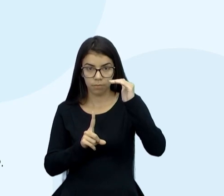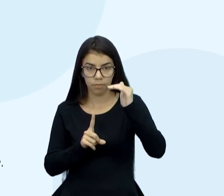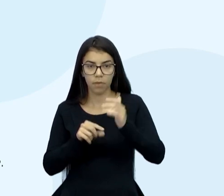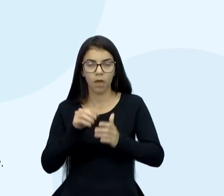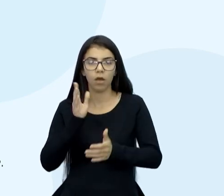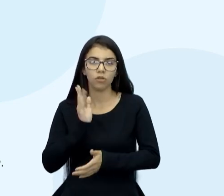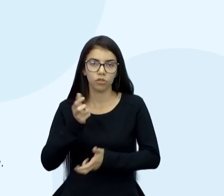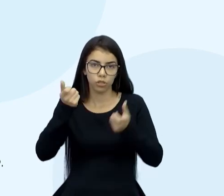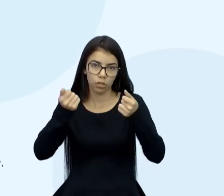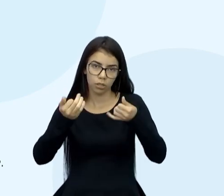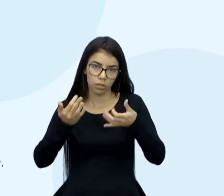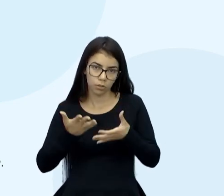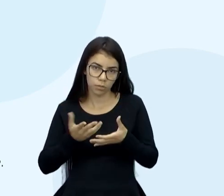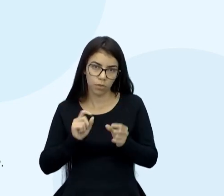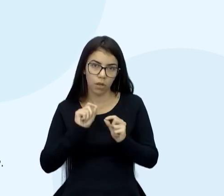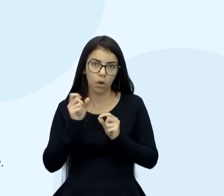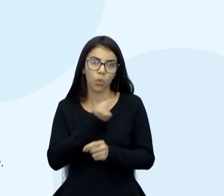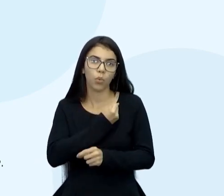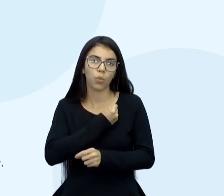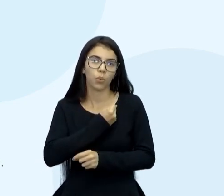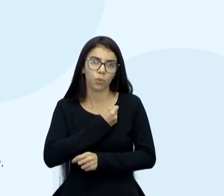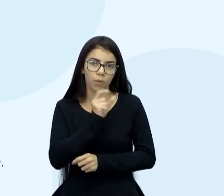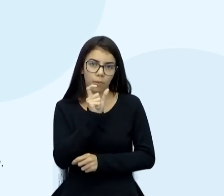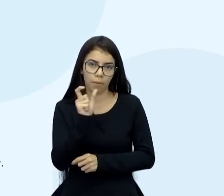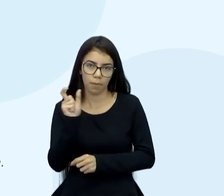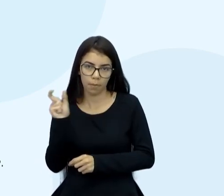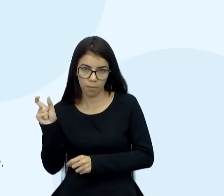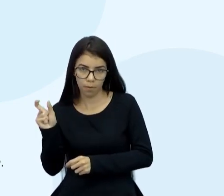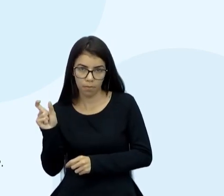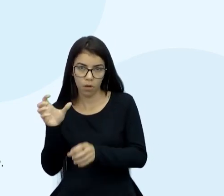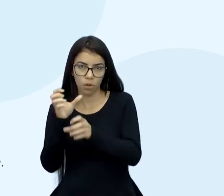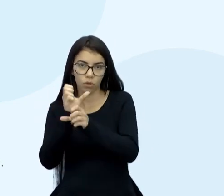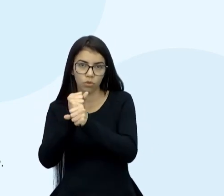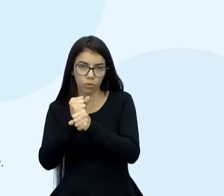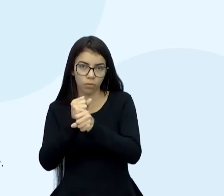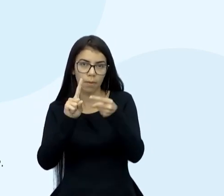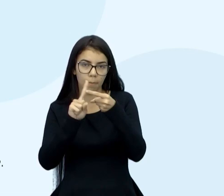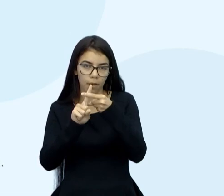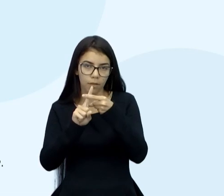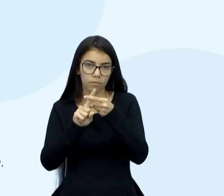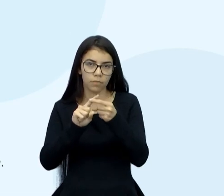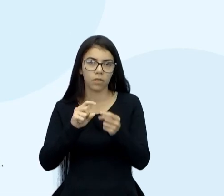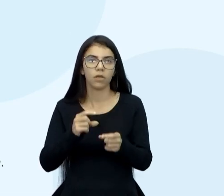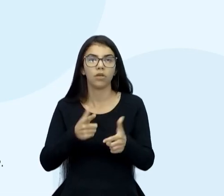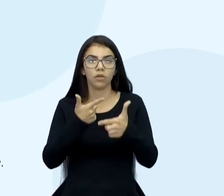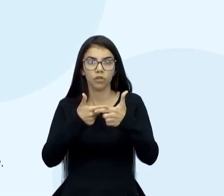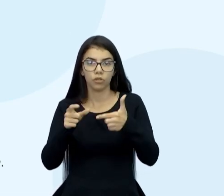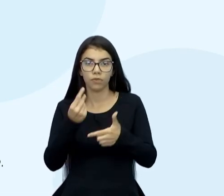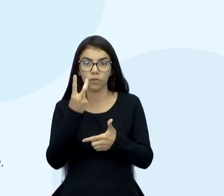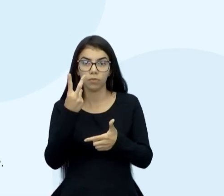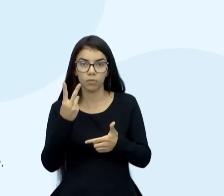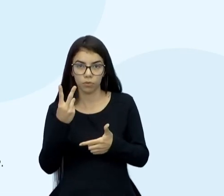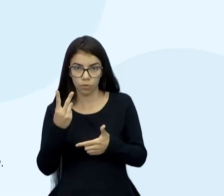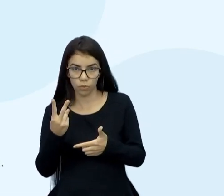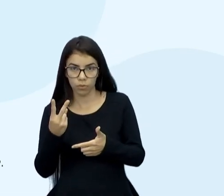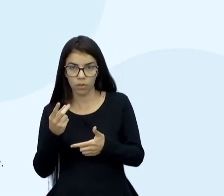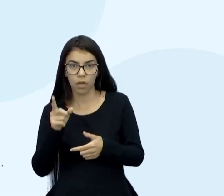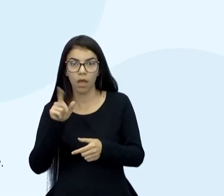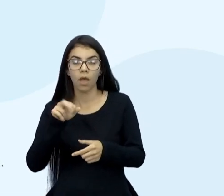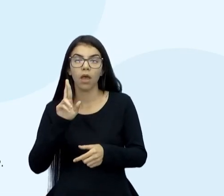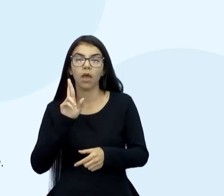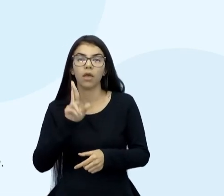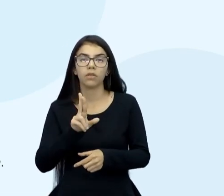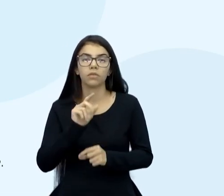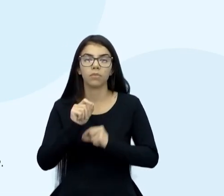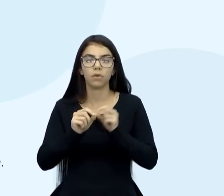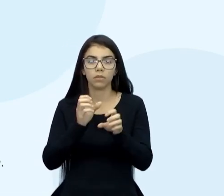já tinha falado para vocês os valores, você somando tudo e dividido por 12, dá uma média de 25,4